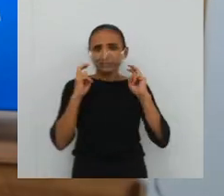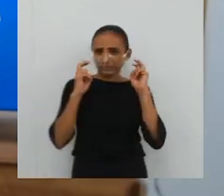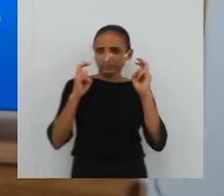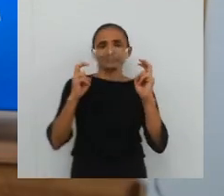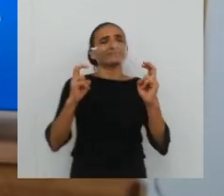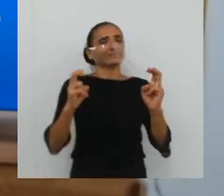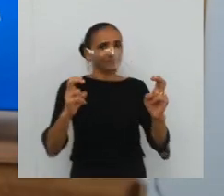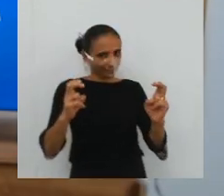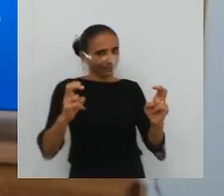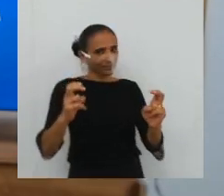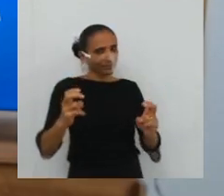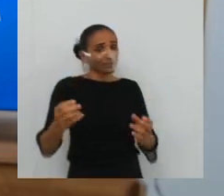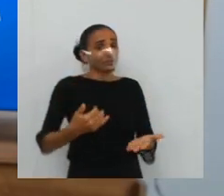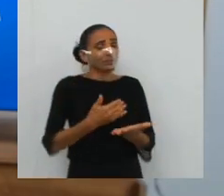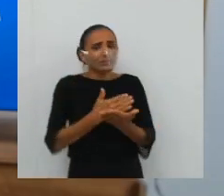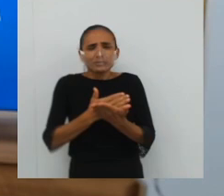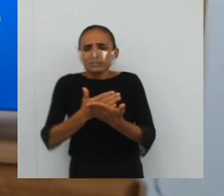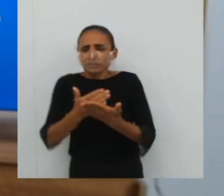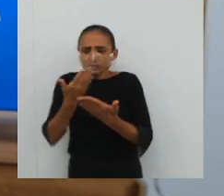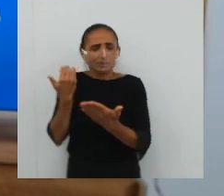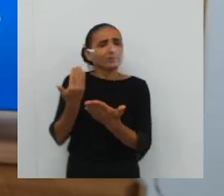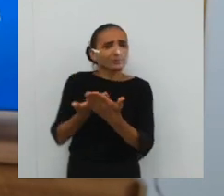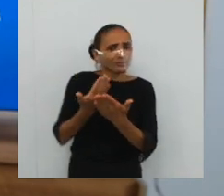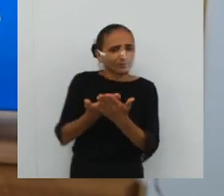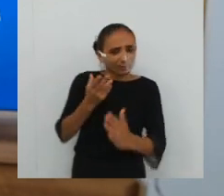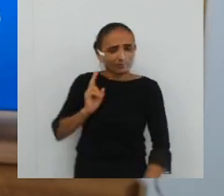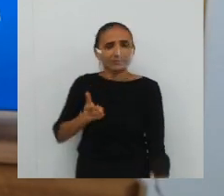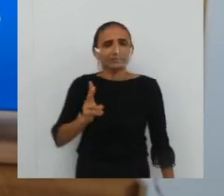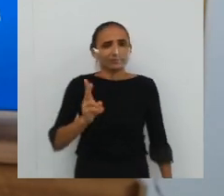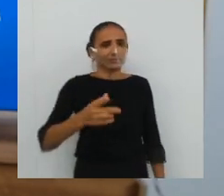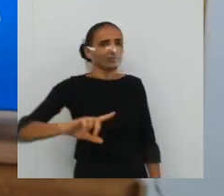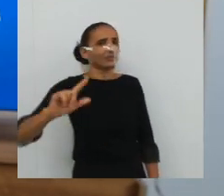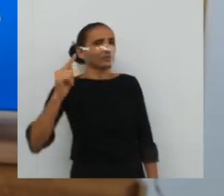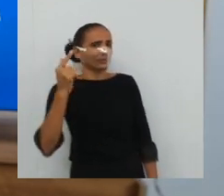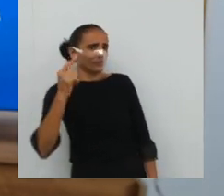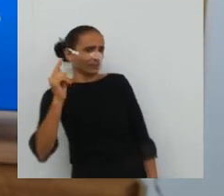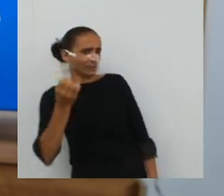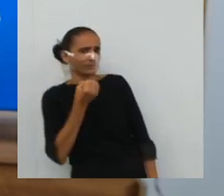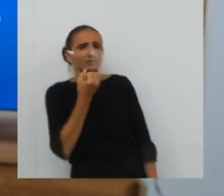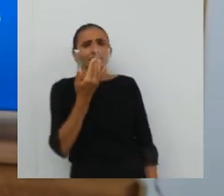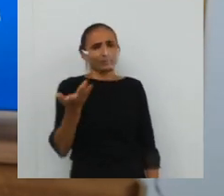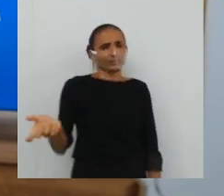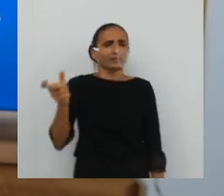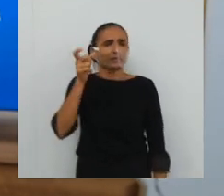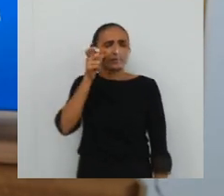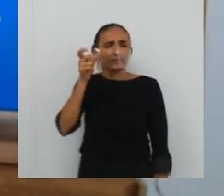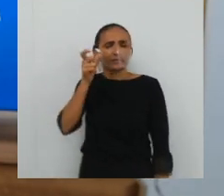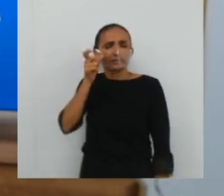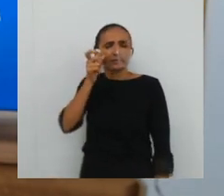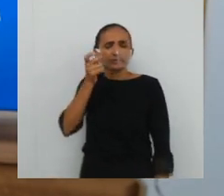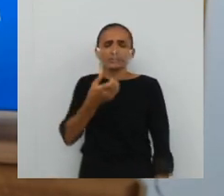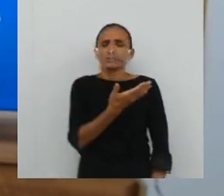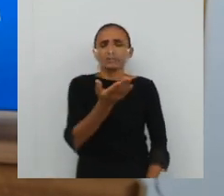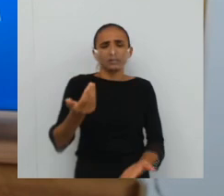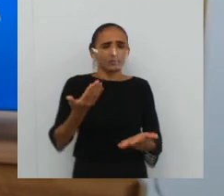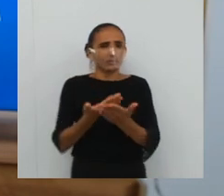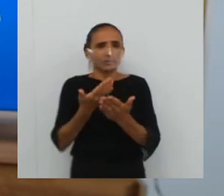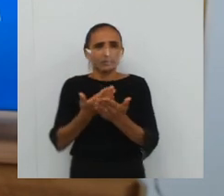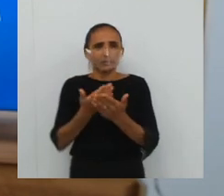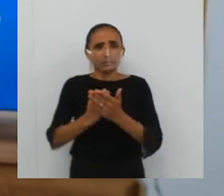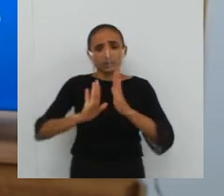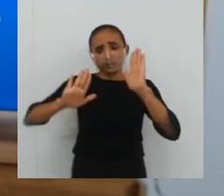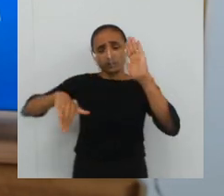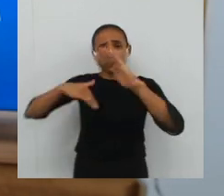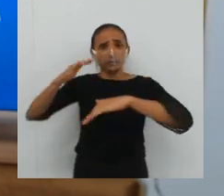Guararapes. Nós vamos continuar nossas aulas de Geografia Agrária, que é um assunto extremamente interessante. E hoje nós vamos falar sobre os sistemas